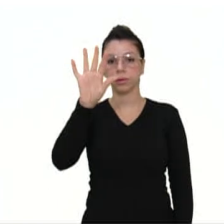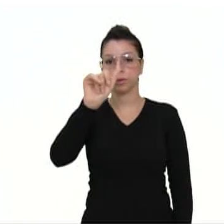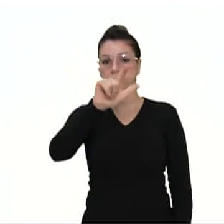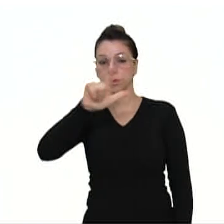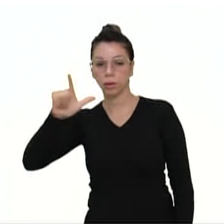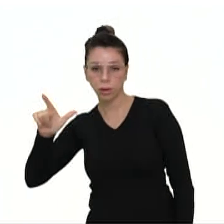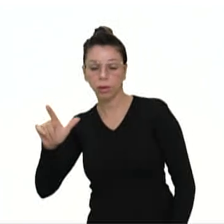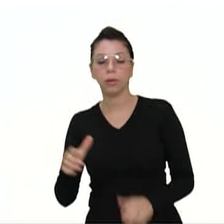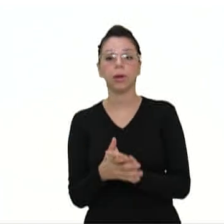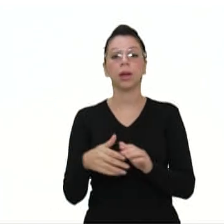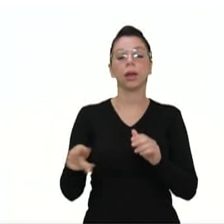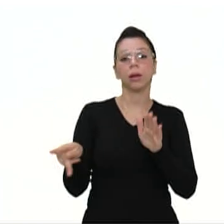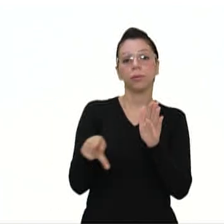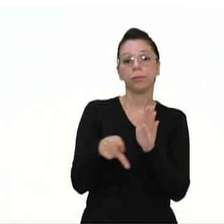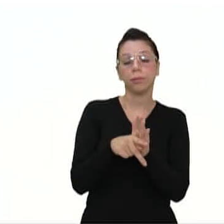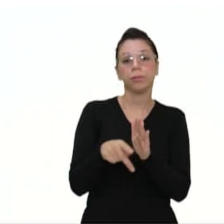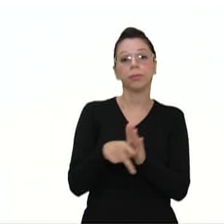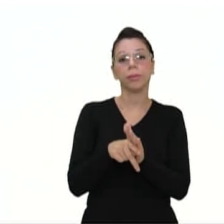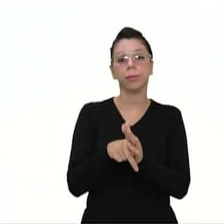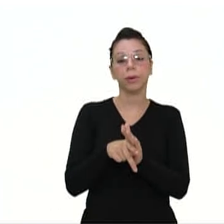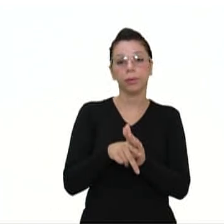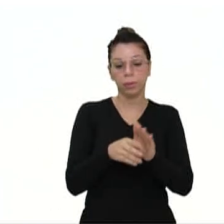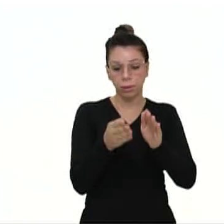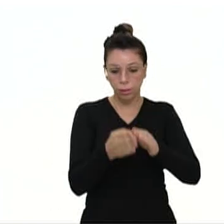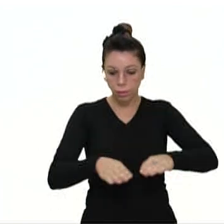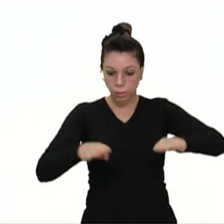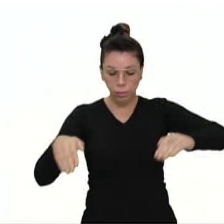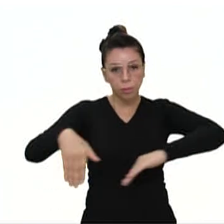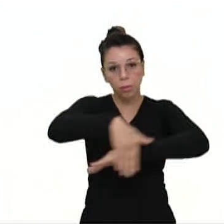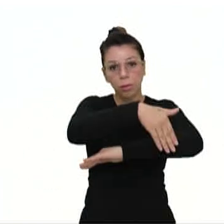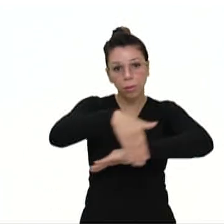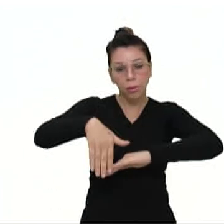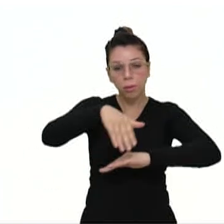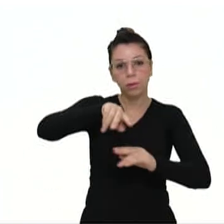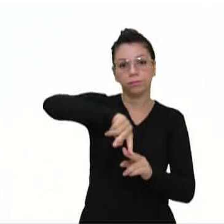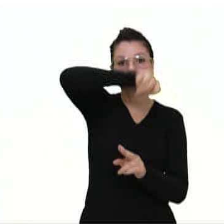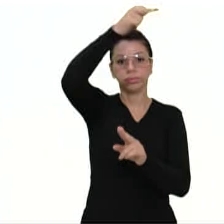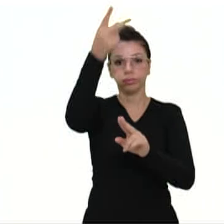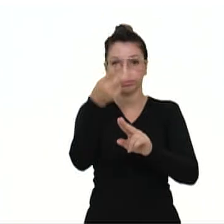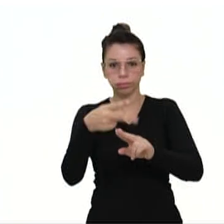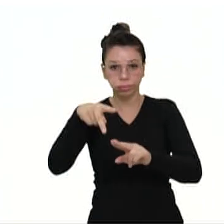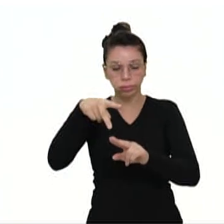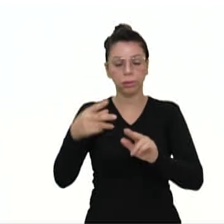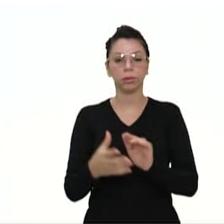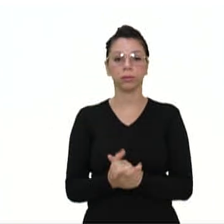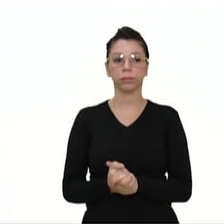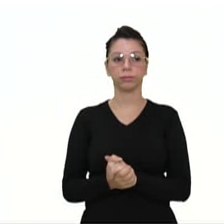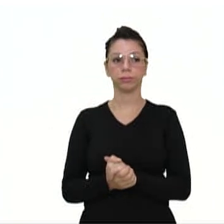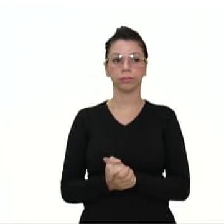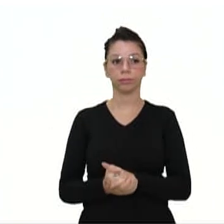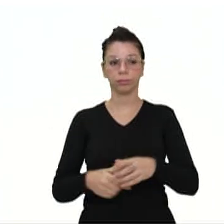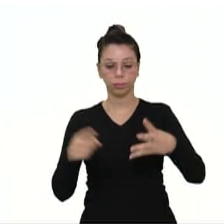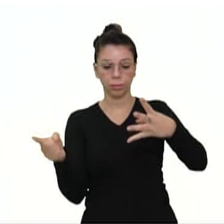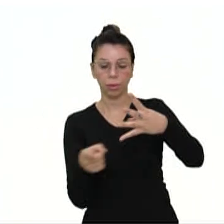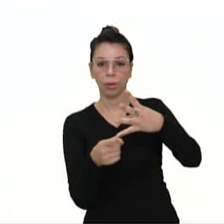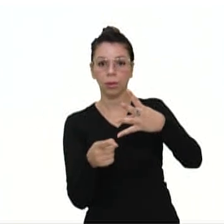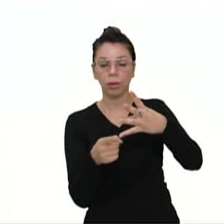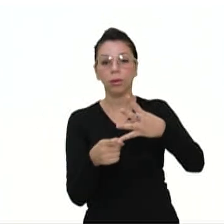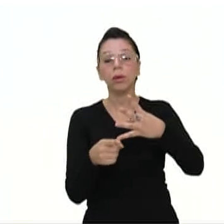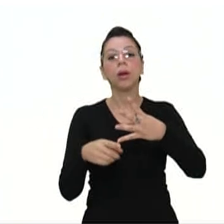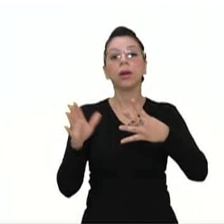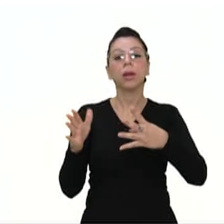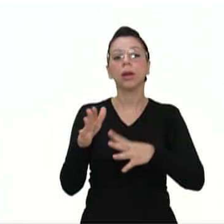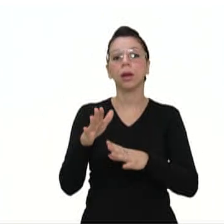em pista com manobras aéreas. Número 4. O street. Os praticantes utilizam a arquitetura da